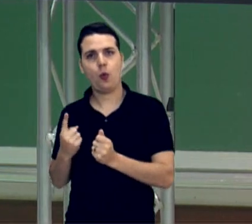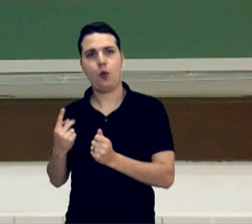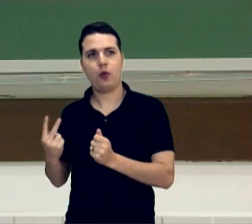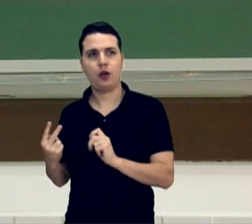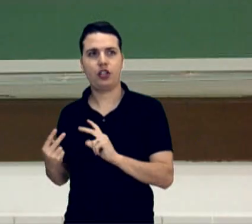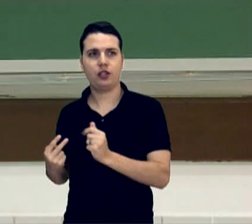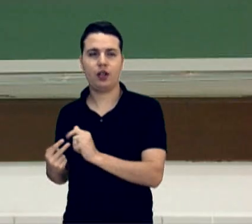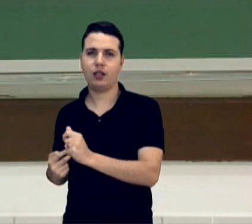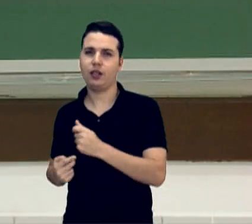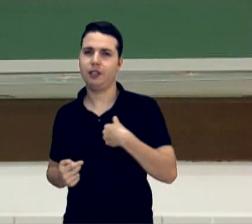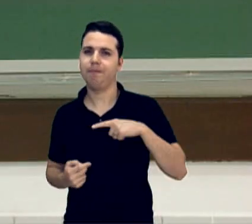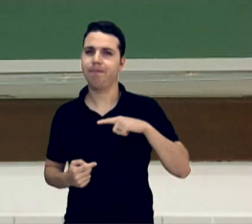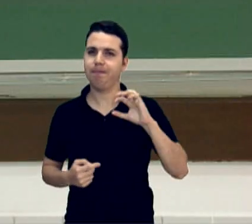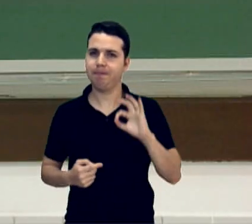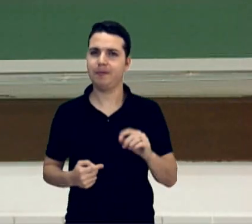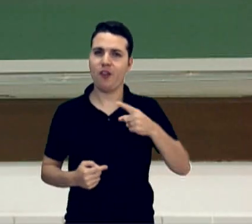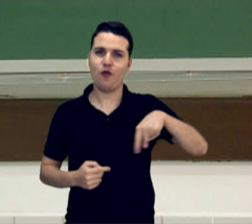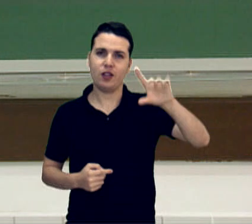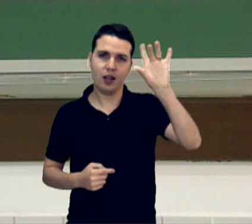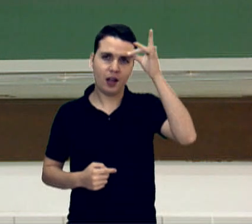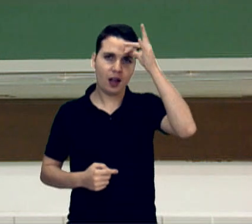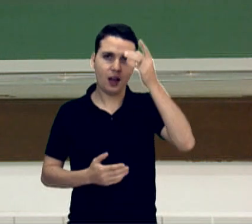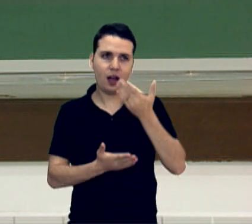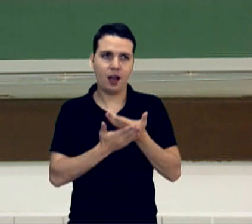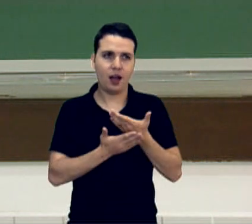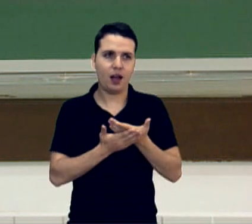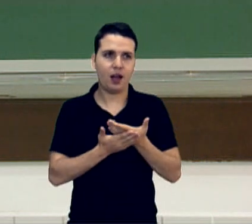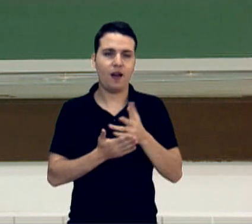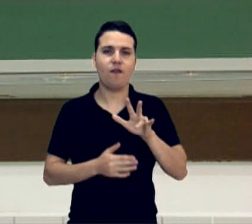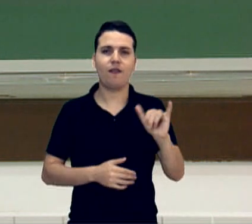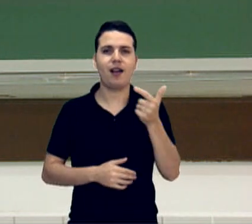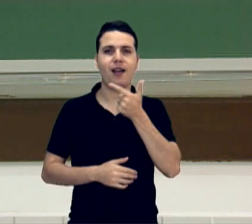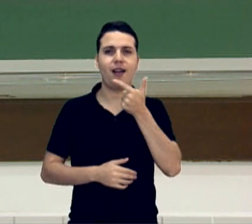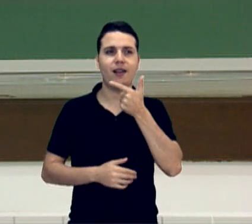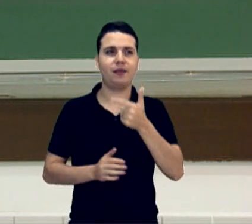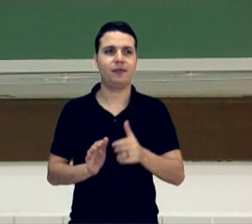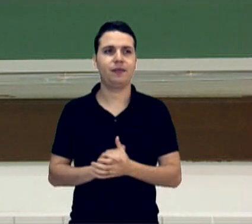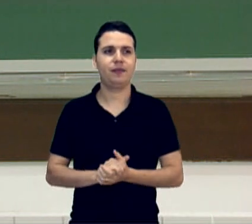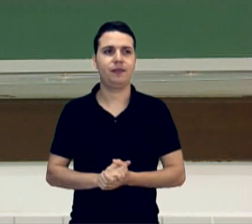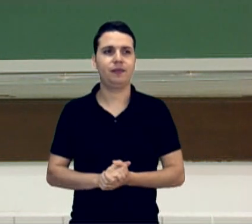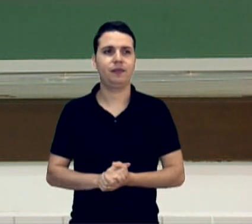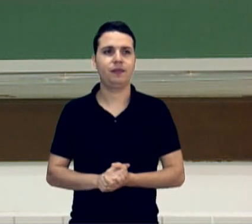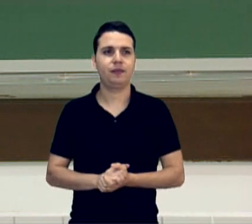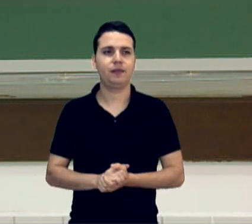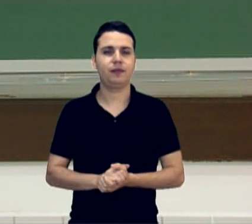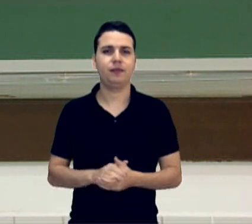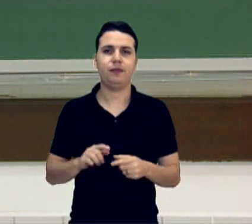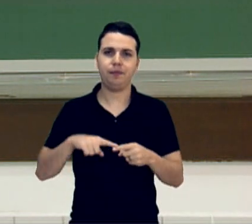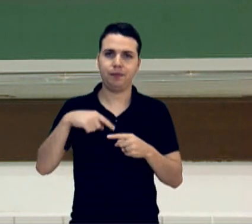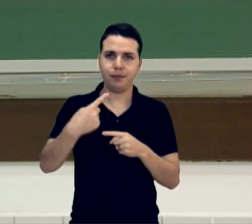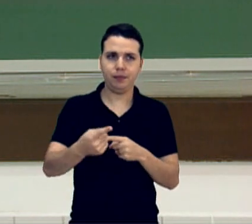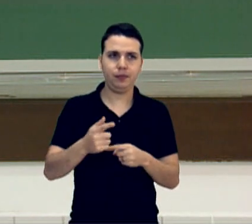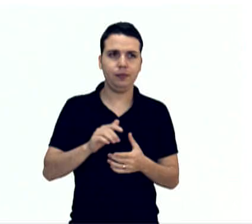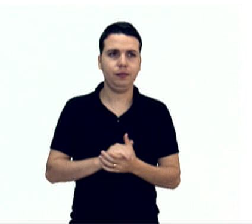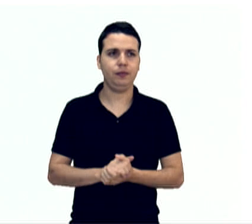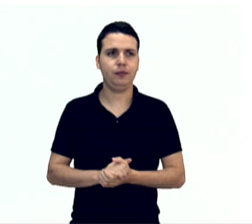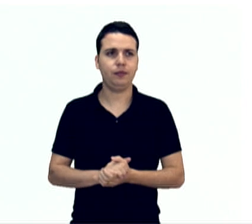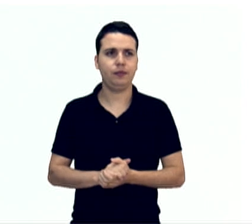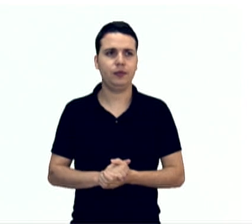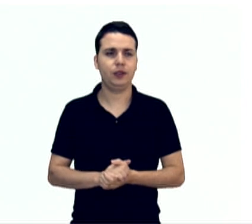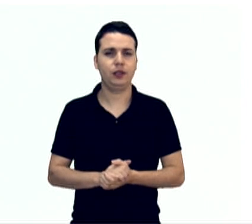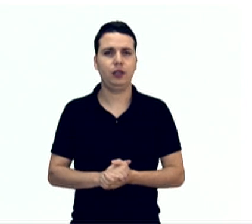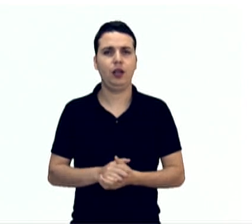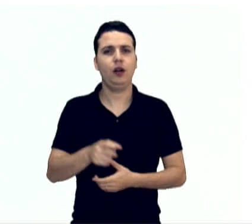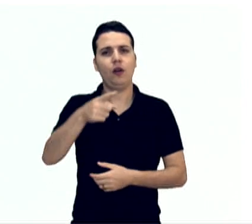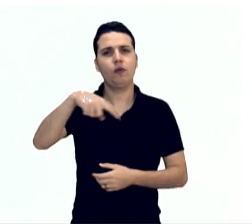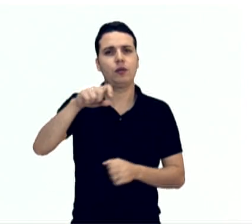tenho certeza que vocês vão lembrar dessa aula e vão rir muito. Na sequência, então, onde